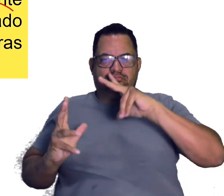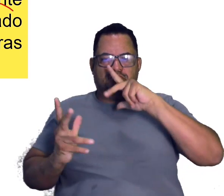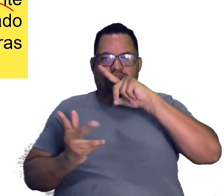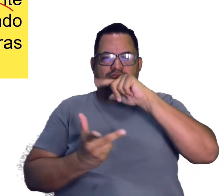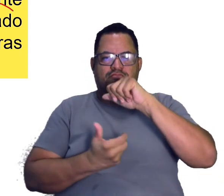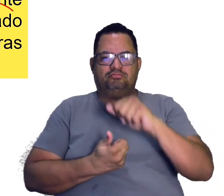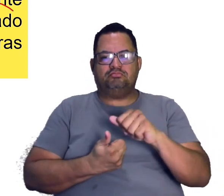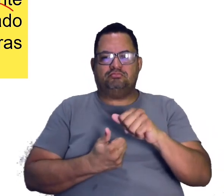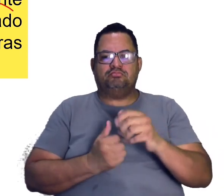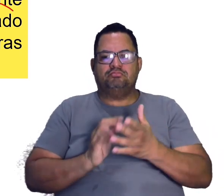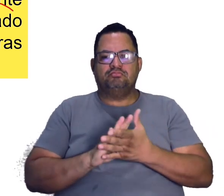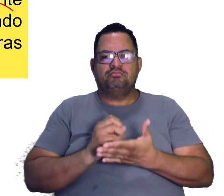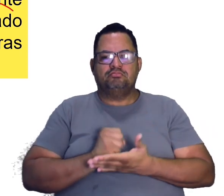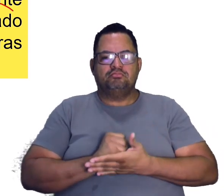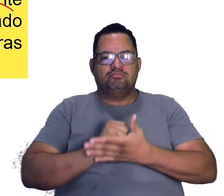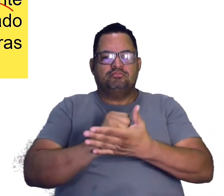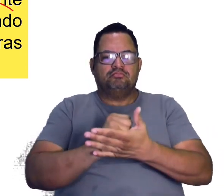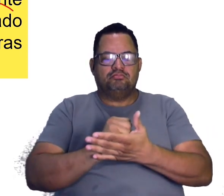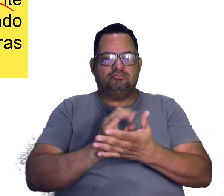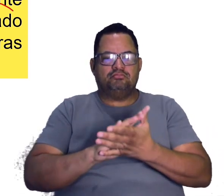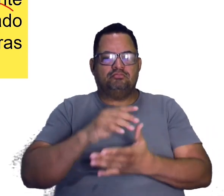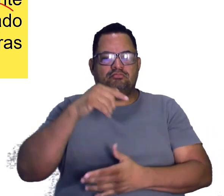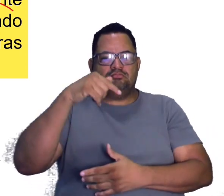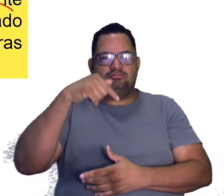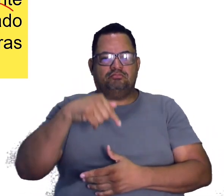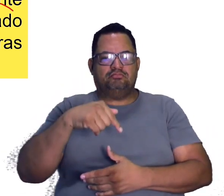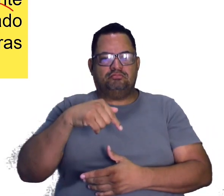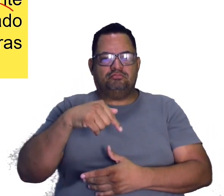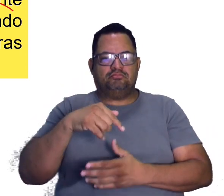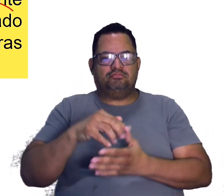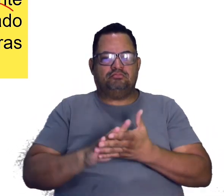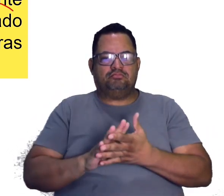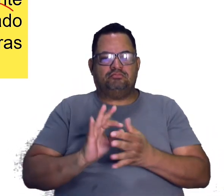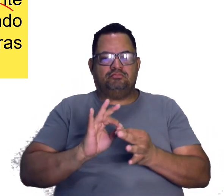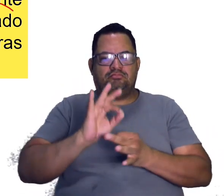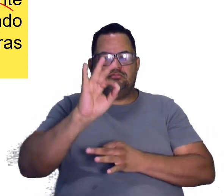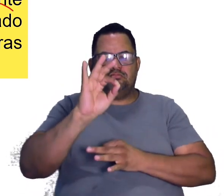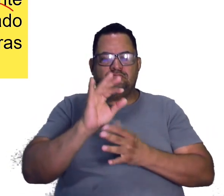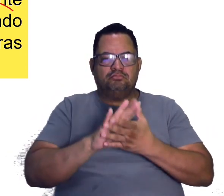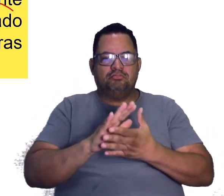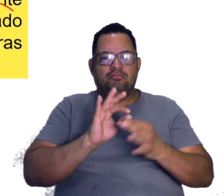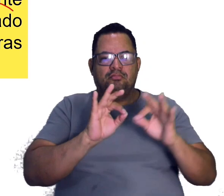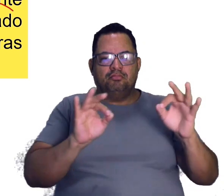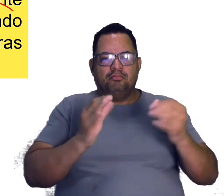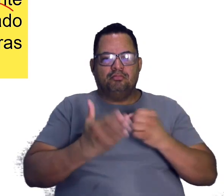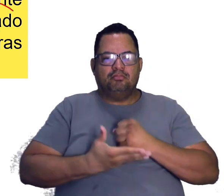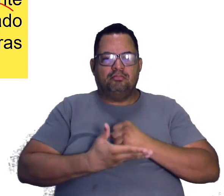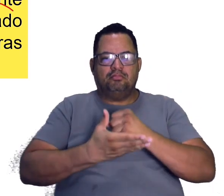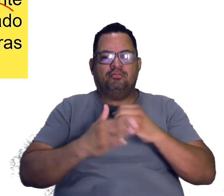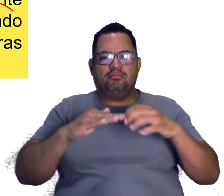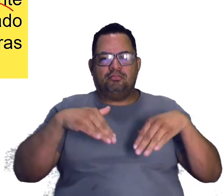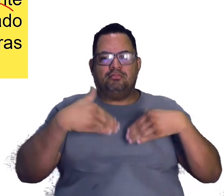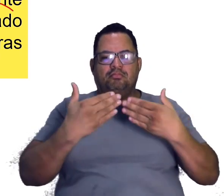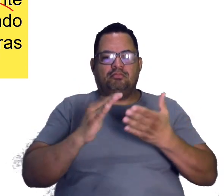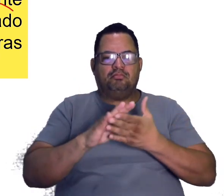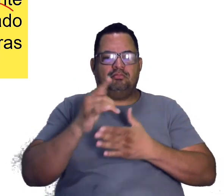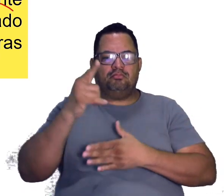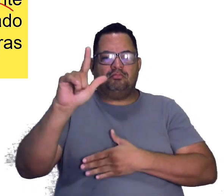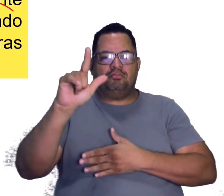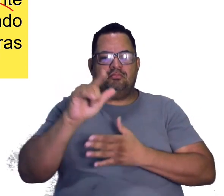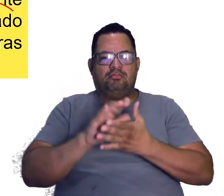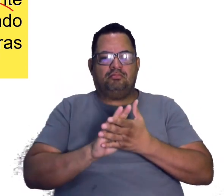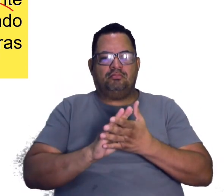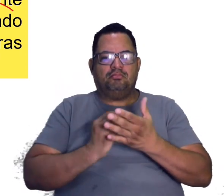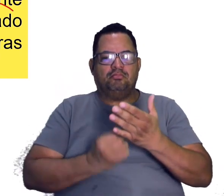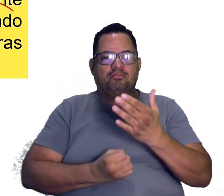mundo. Ele é baseado em 7 unidades de base, das quais todas as